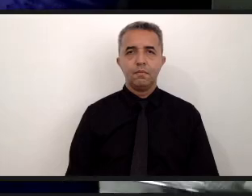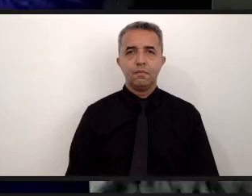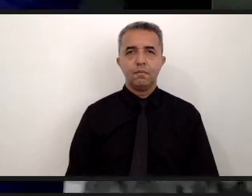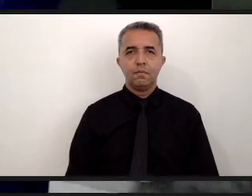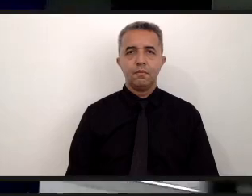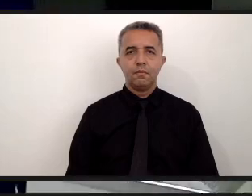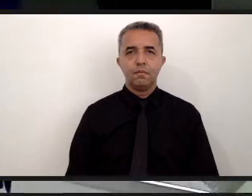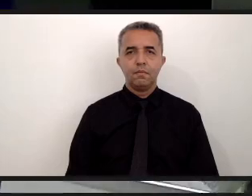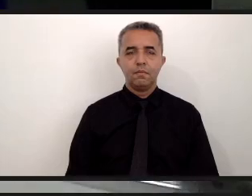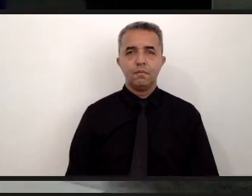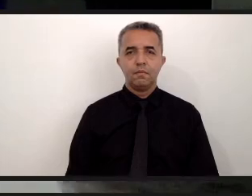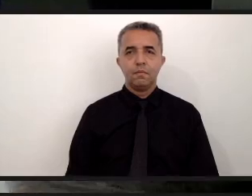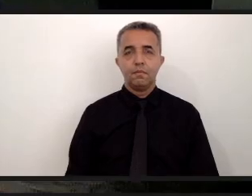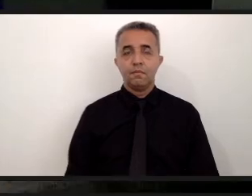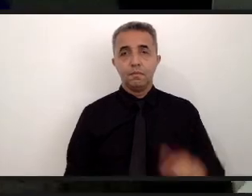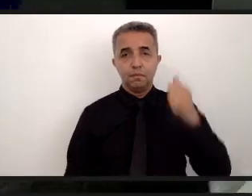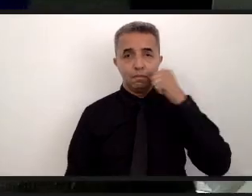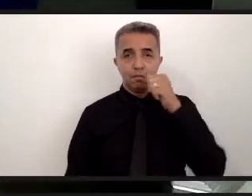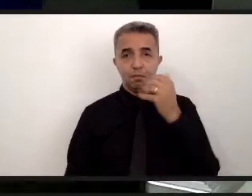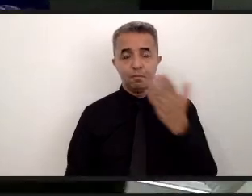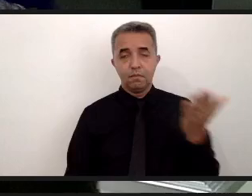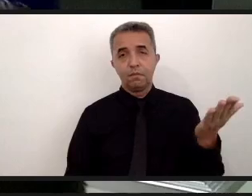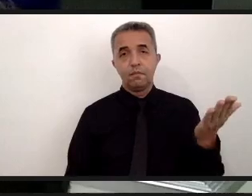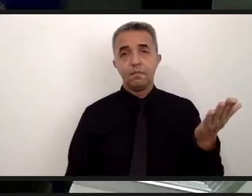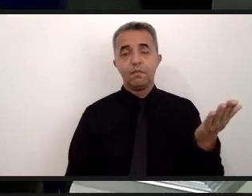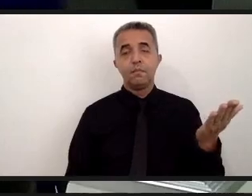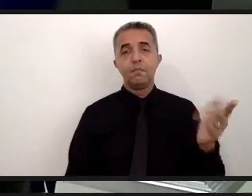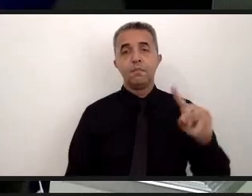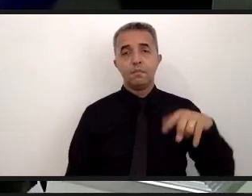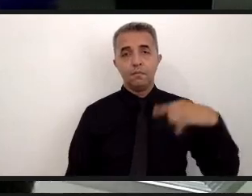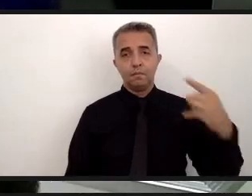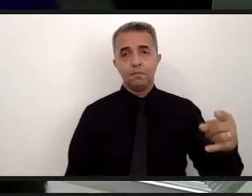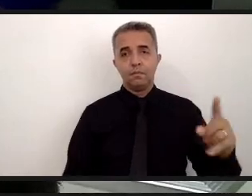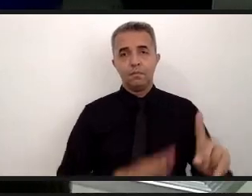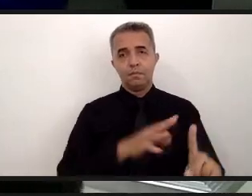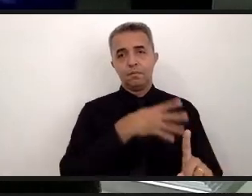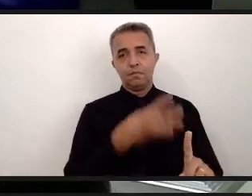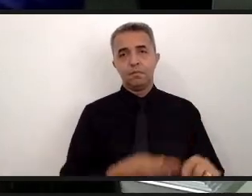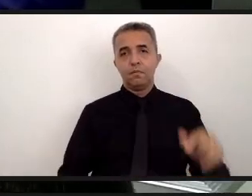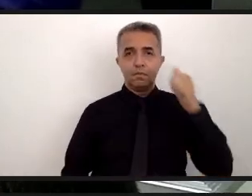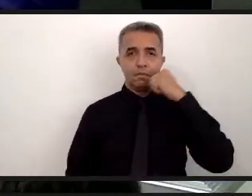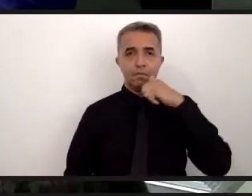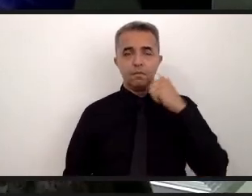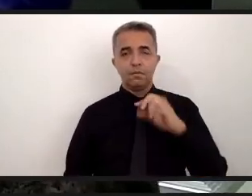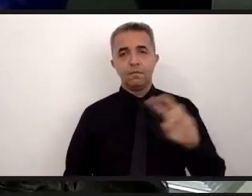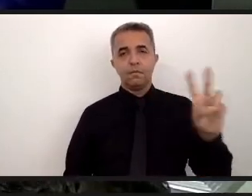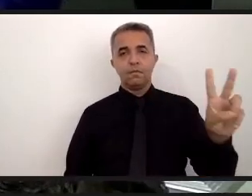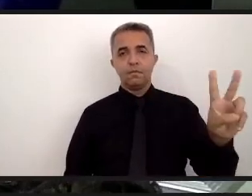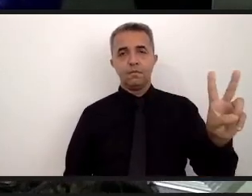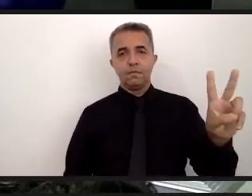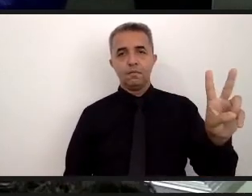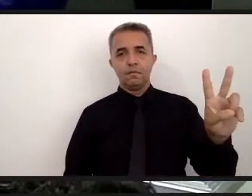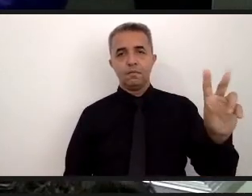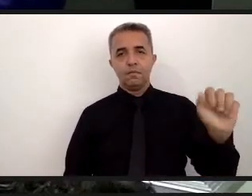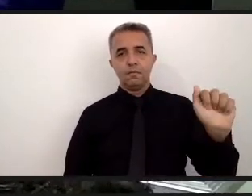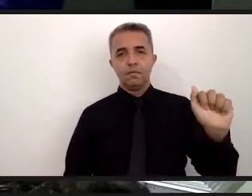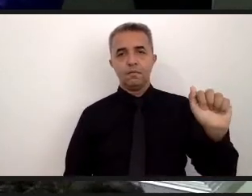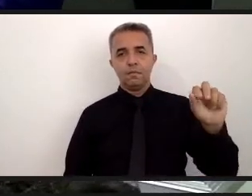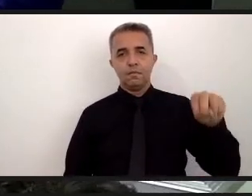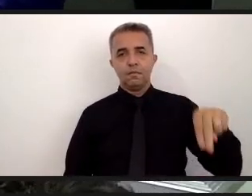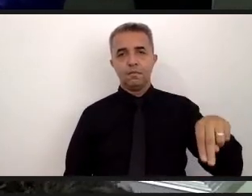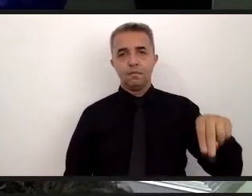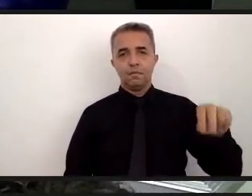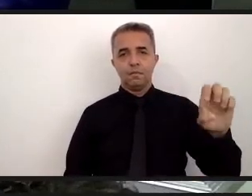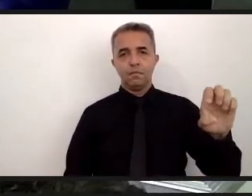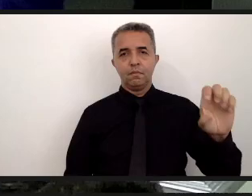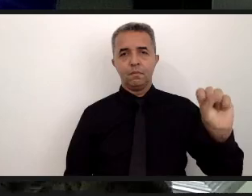Enquanto a doutora Simone recebe sua moção, já convidamos a próxima homenageada, a senhora Vanessa Trivelato Barbosa, por